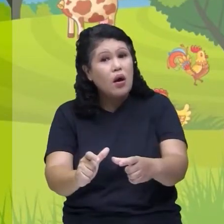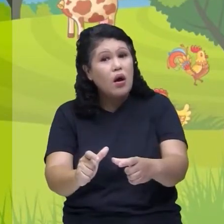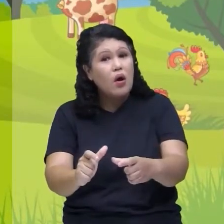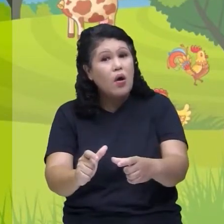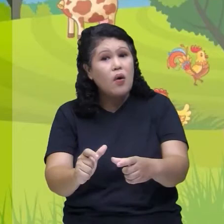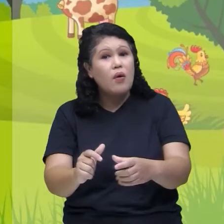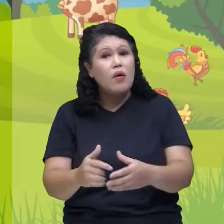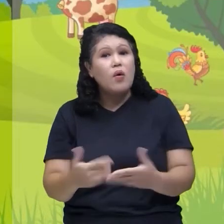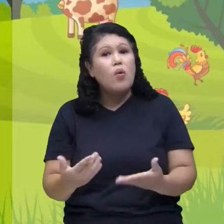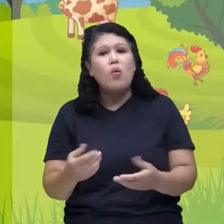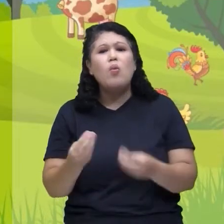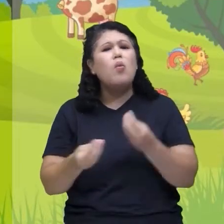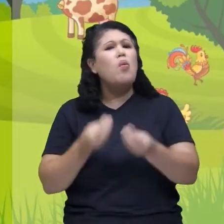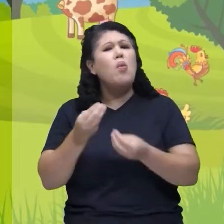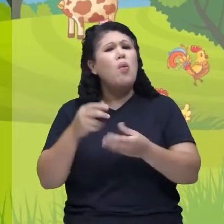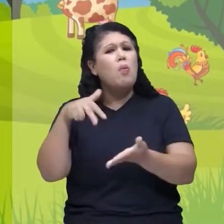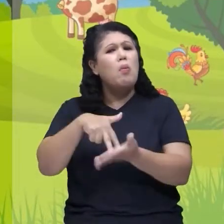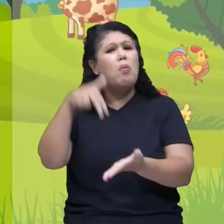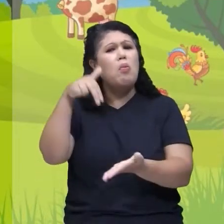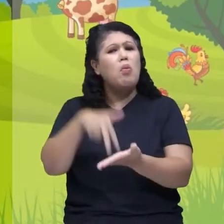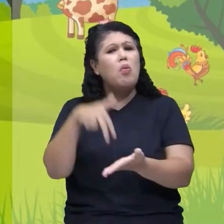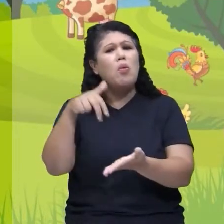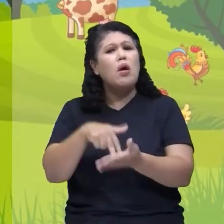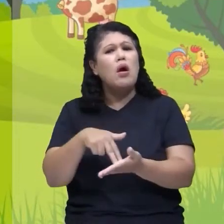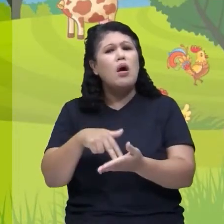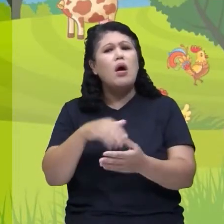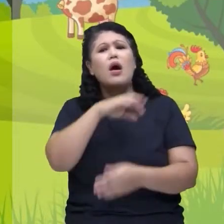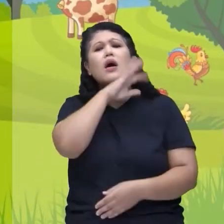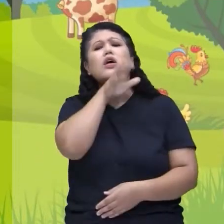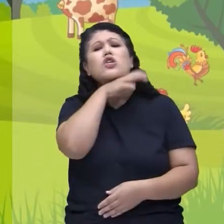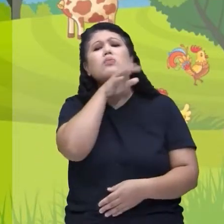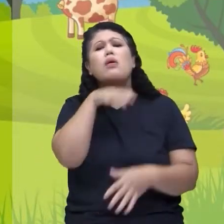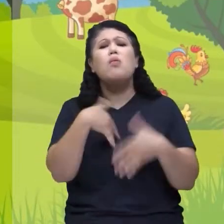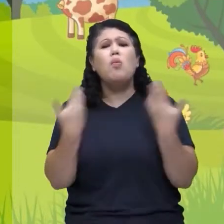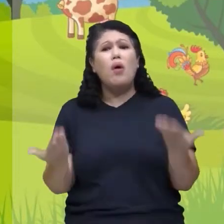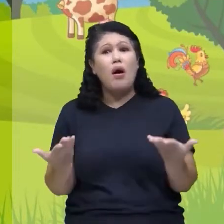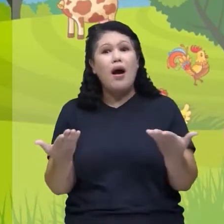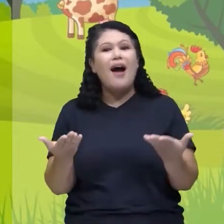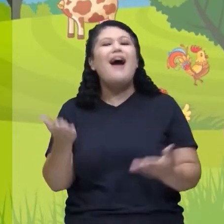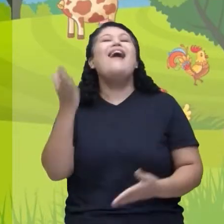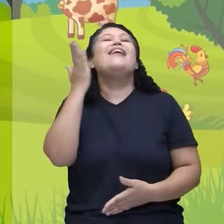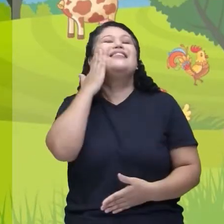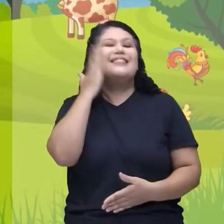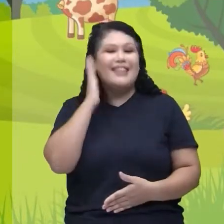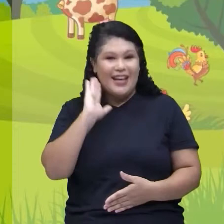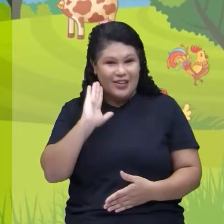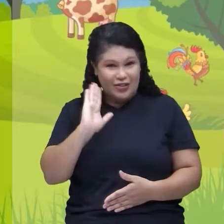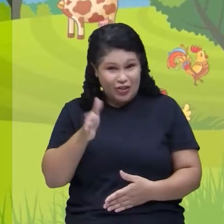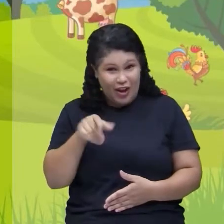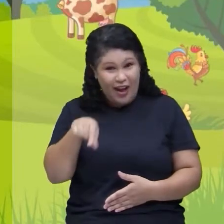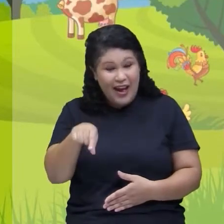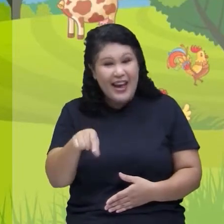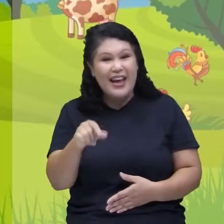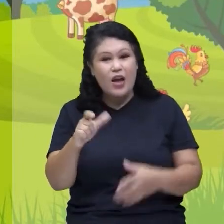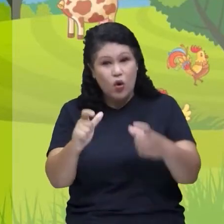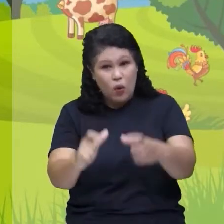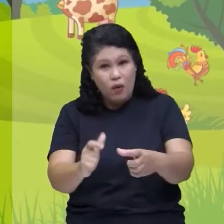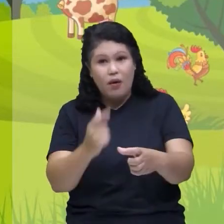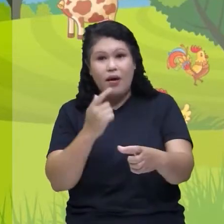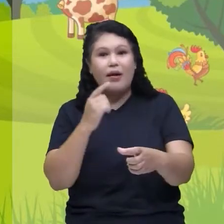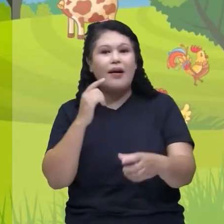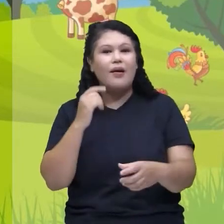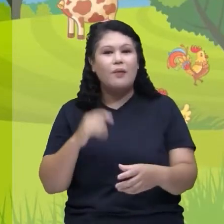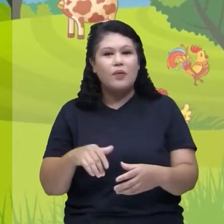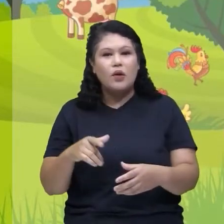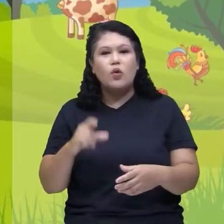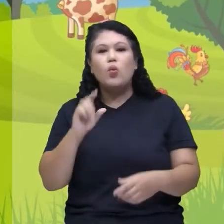o animal que faz um pulo? Qual será? Já sei! Na estação 3 a gente pode fazer o sapo. Vamos fazer o